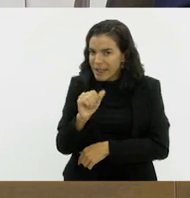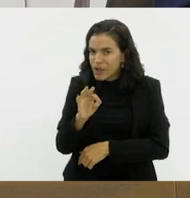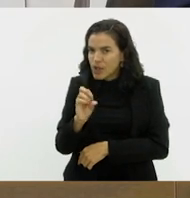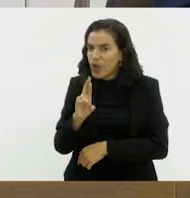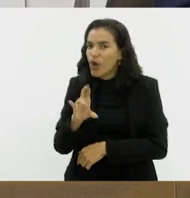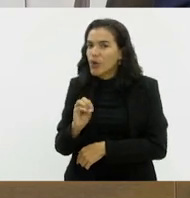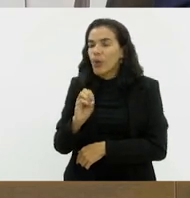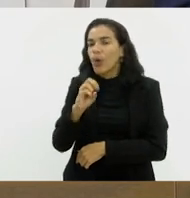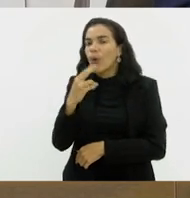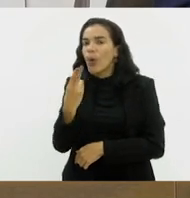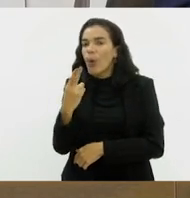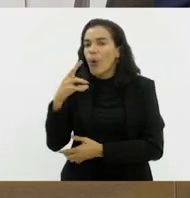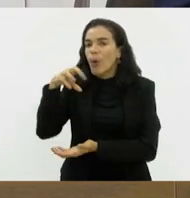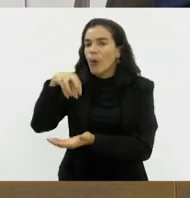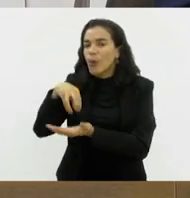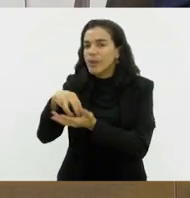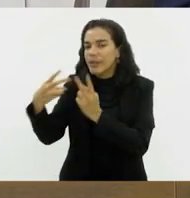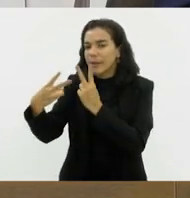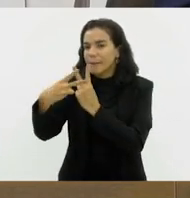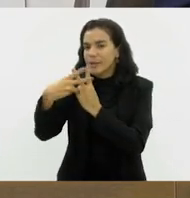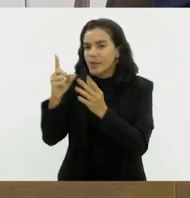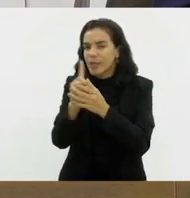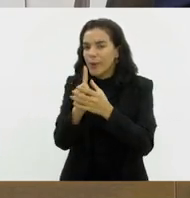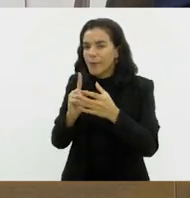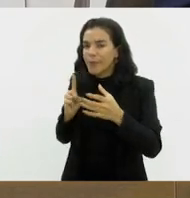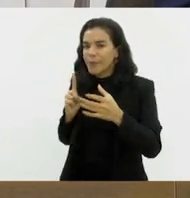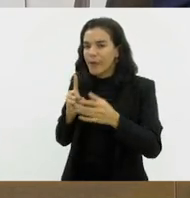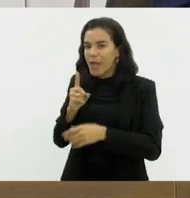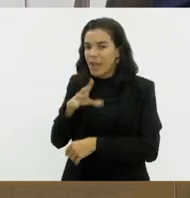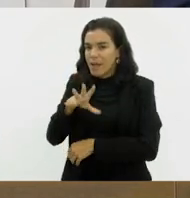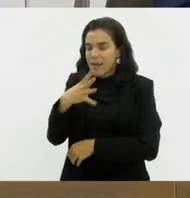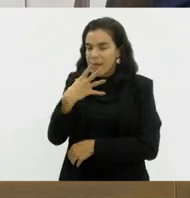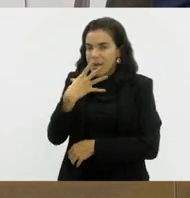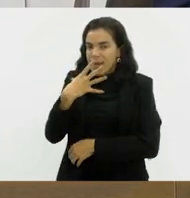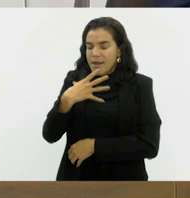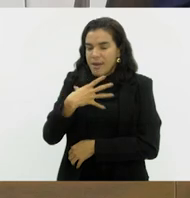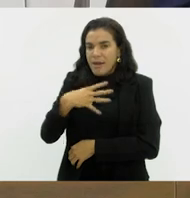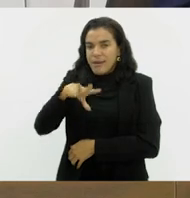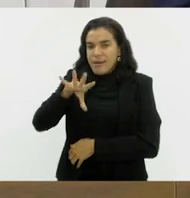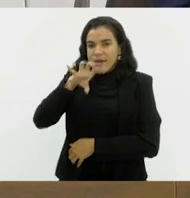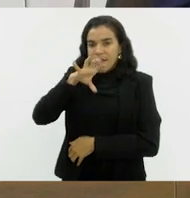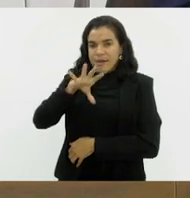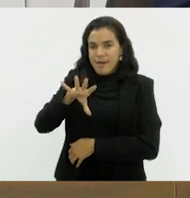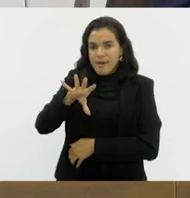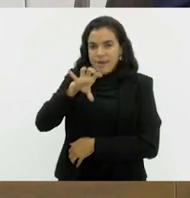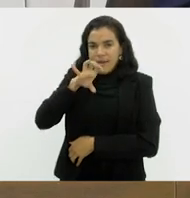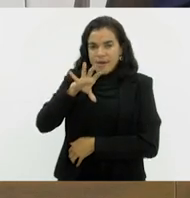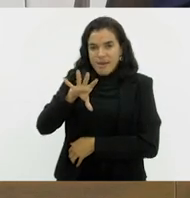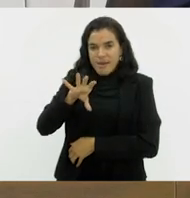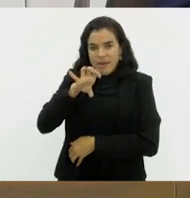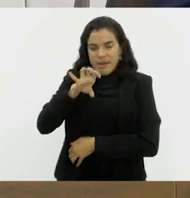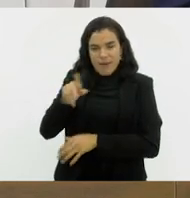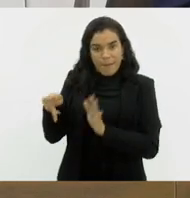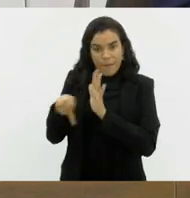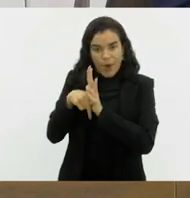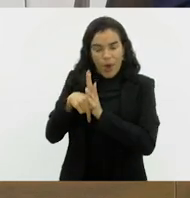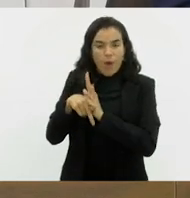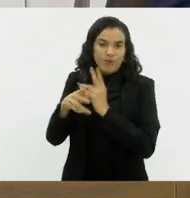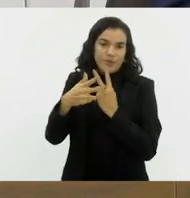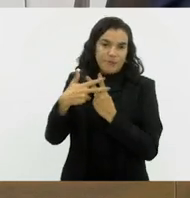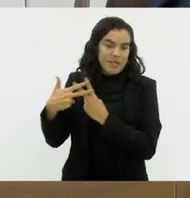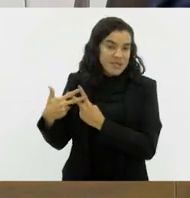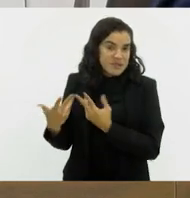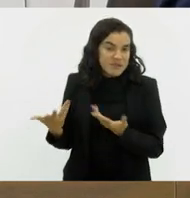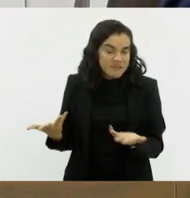uma unidade prisional de isolamento respiratório de presos, que talvez tenha, ao final da